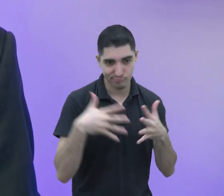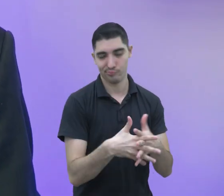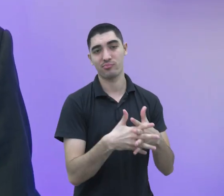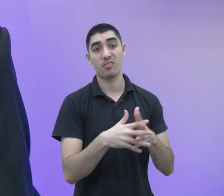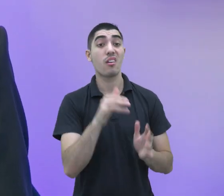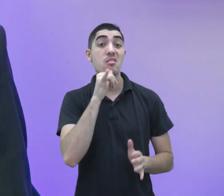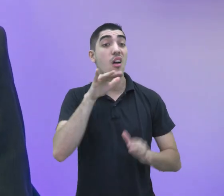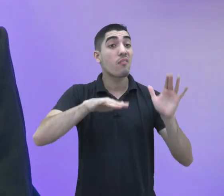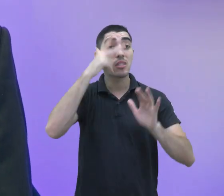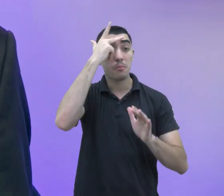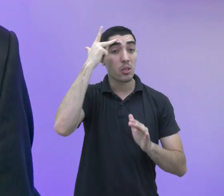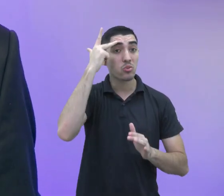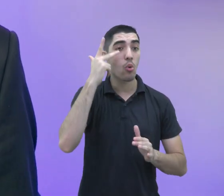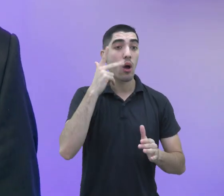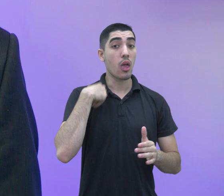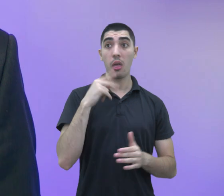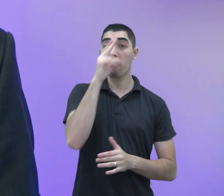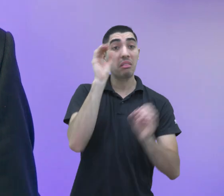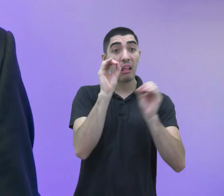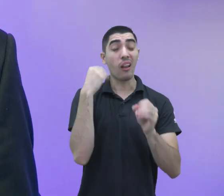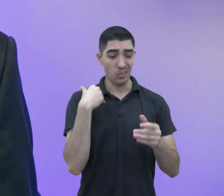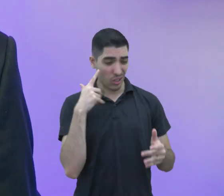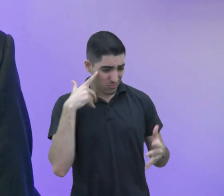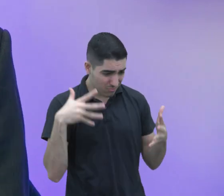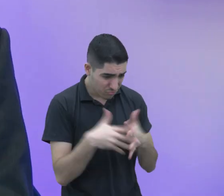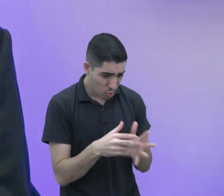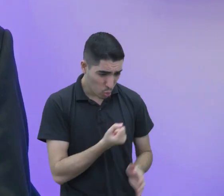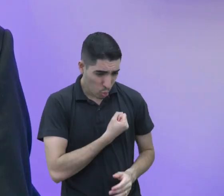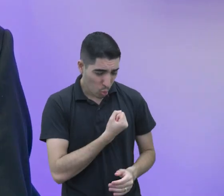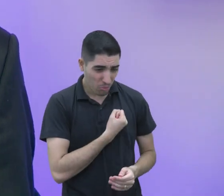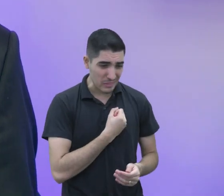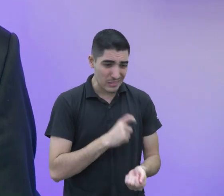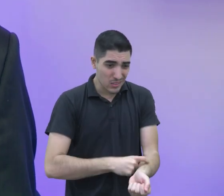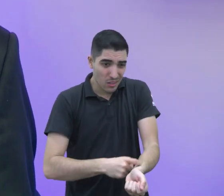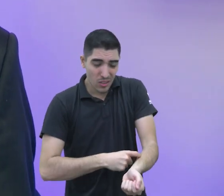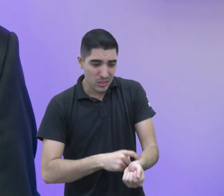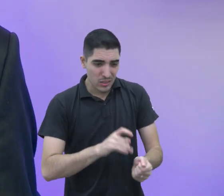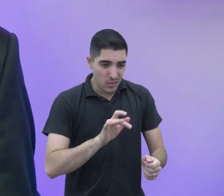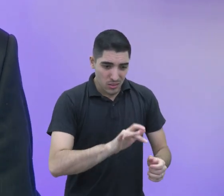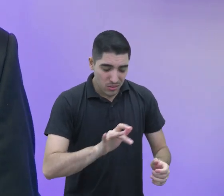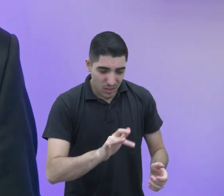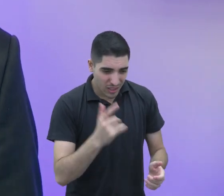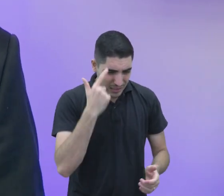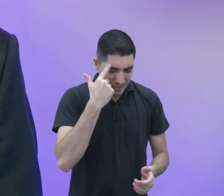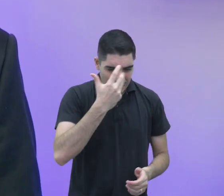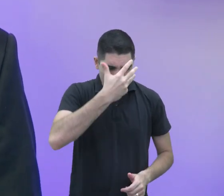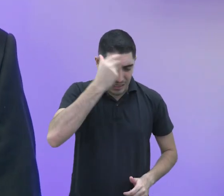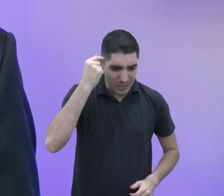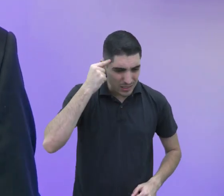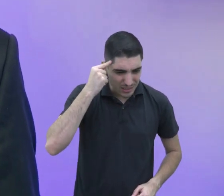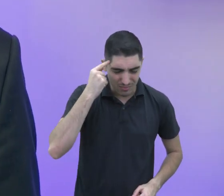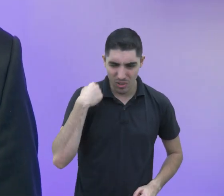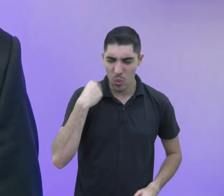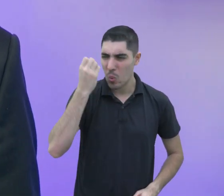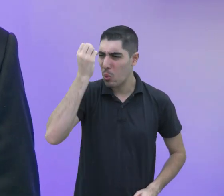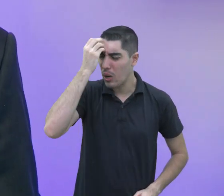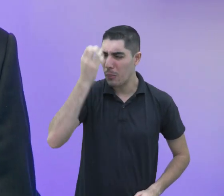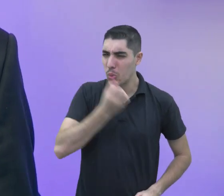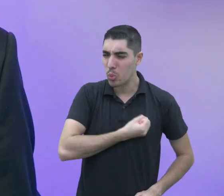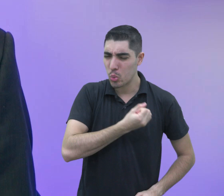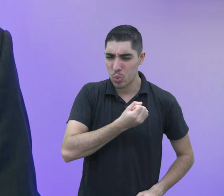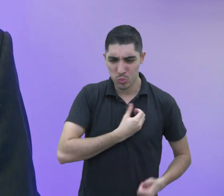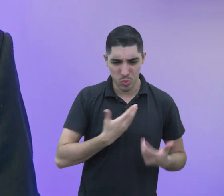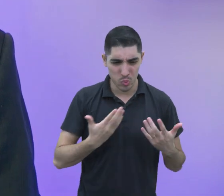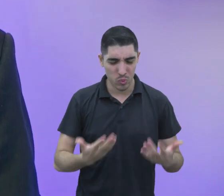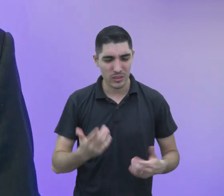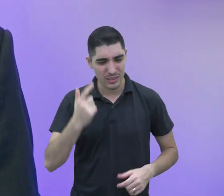confundir. As pessoas sem beber se confundem e botam errado, porque dá um nervosismo. Quando você se depara com a urna eletrônica, dá um branco, você não lembra o